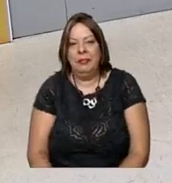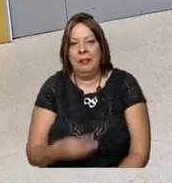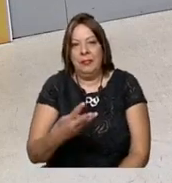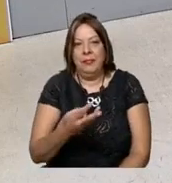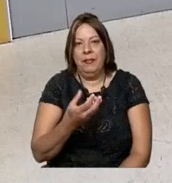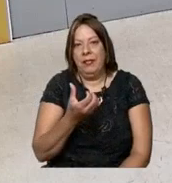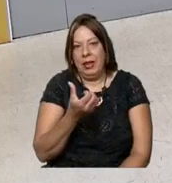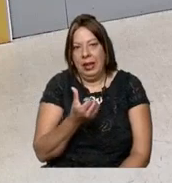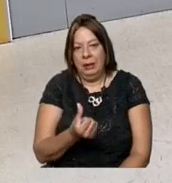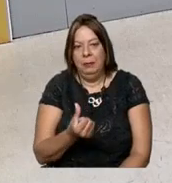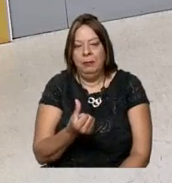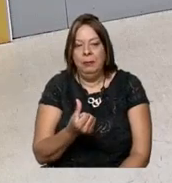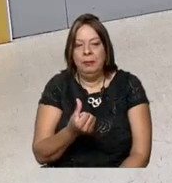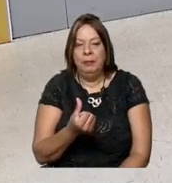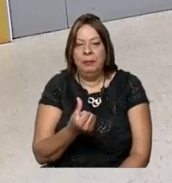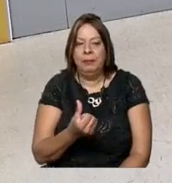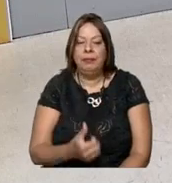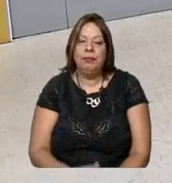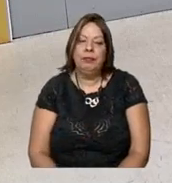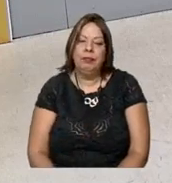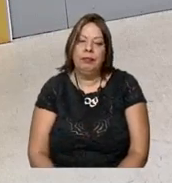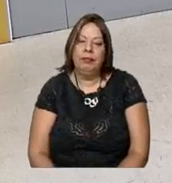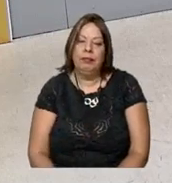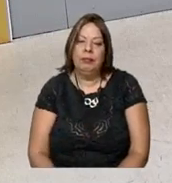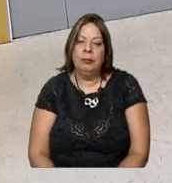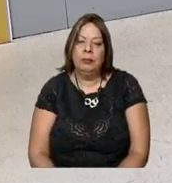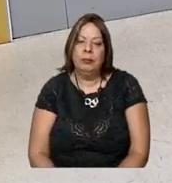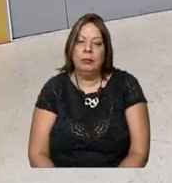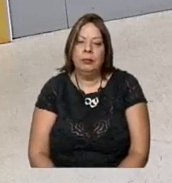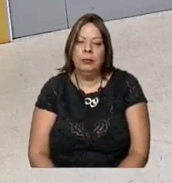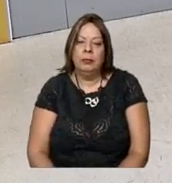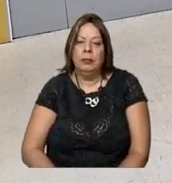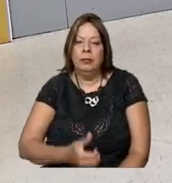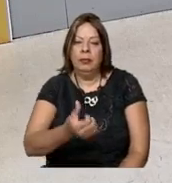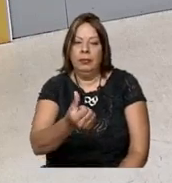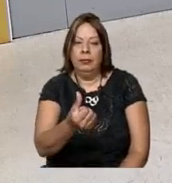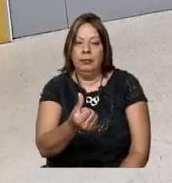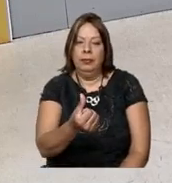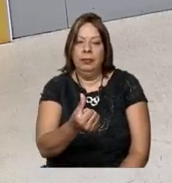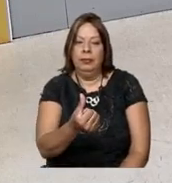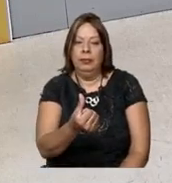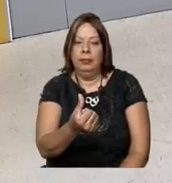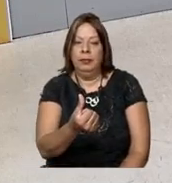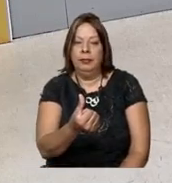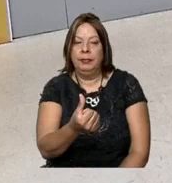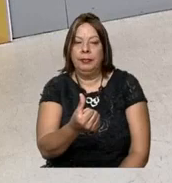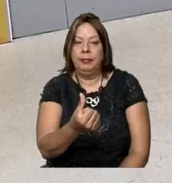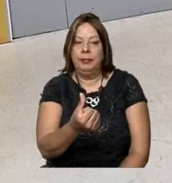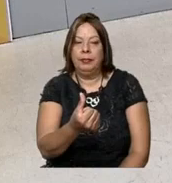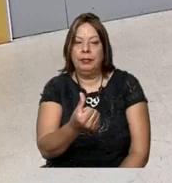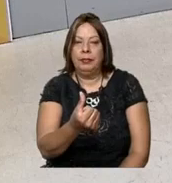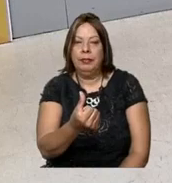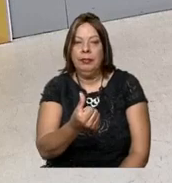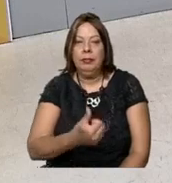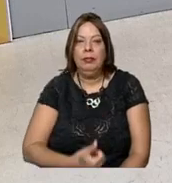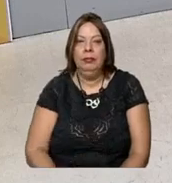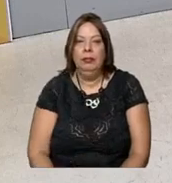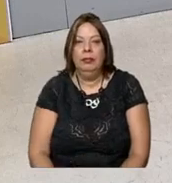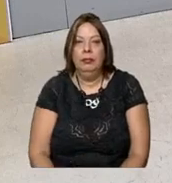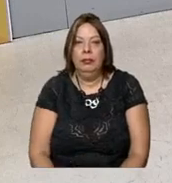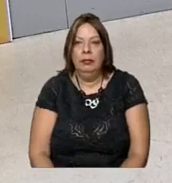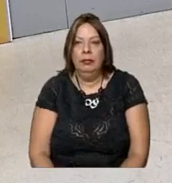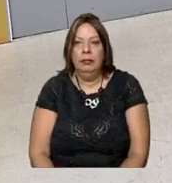36. 36. Chegando, bolinha de número 6 para você. 6. Marca